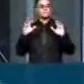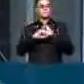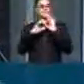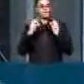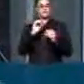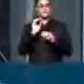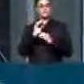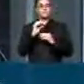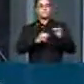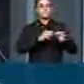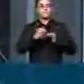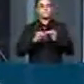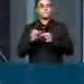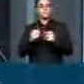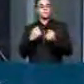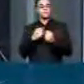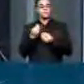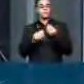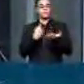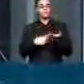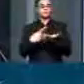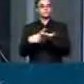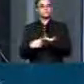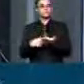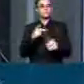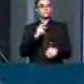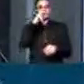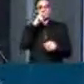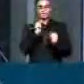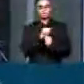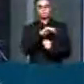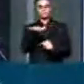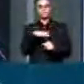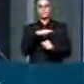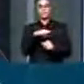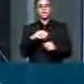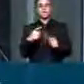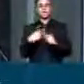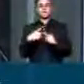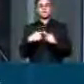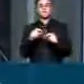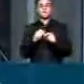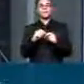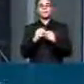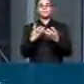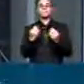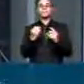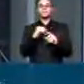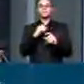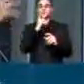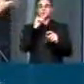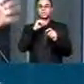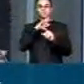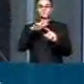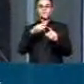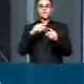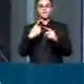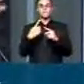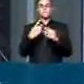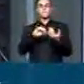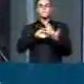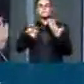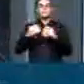a clara montagem, essa coalizão de forças que tem nele, acaba se criando um monte de ilhas dentro dos ministérios e dentro dos